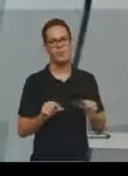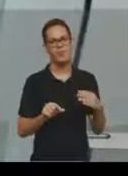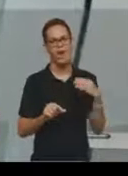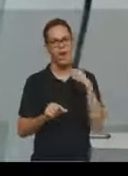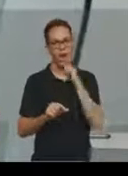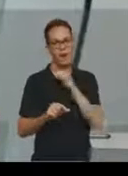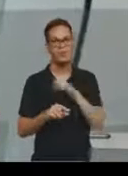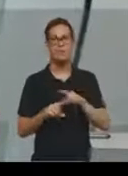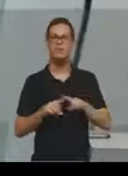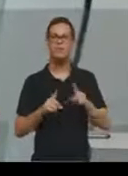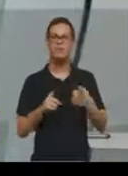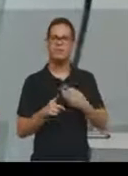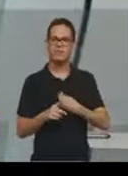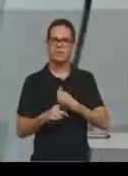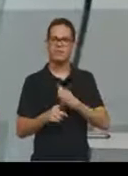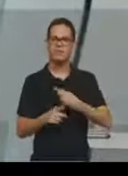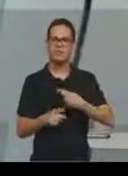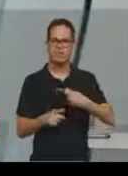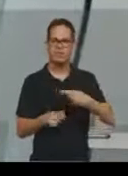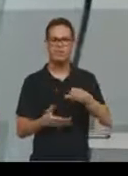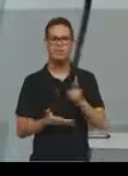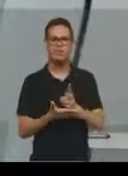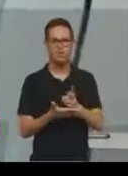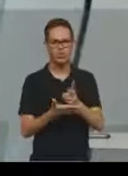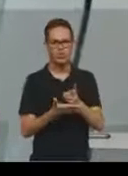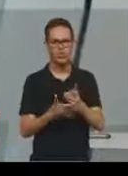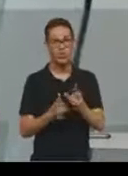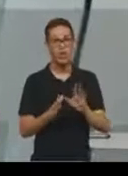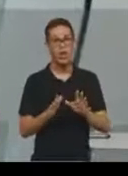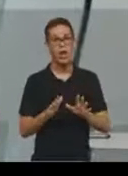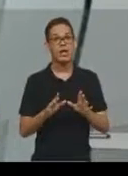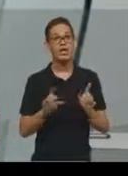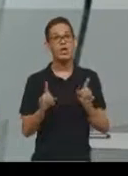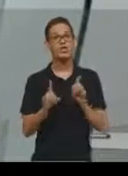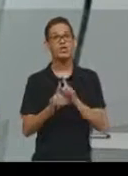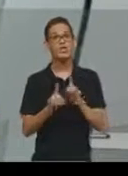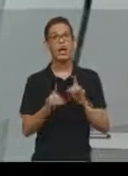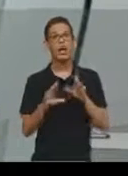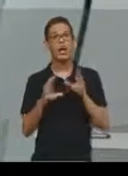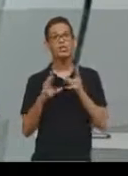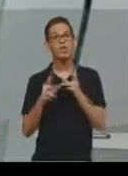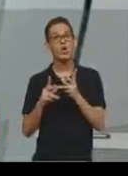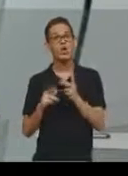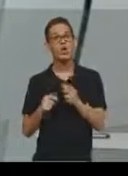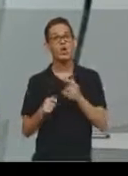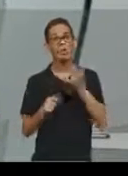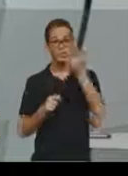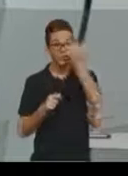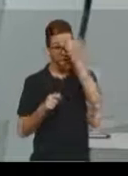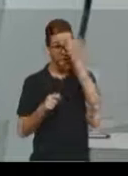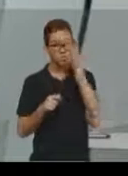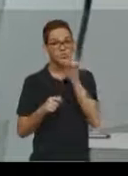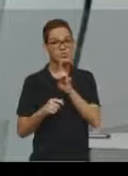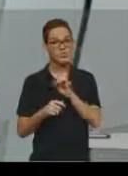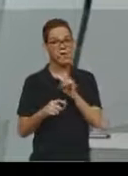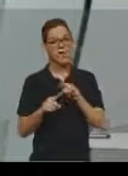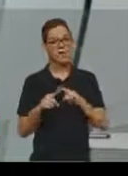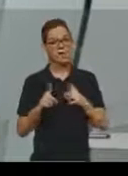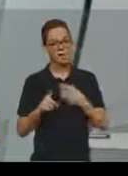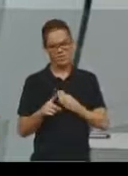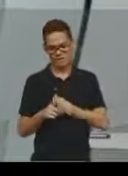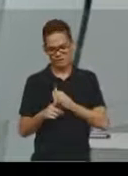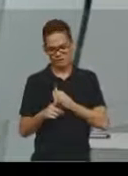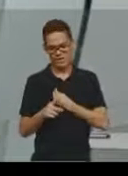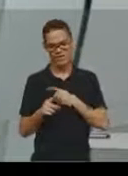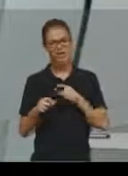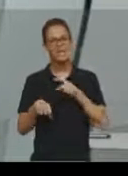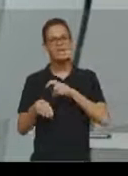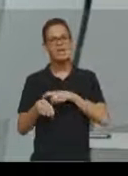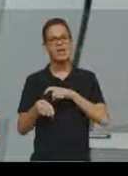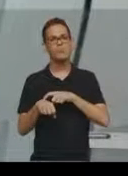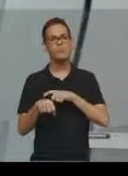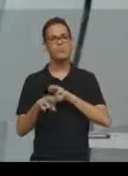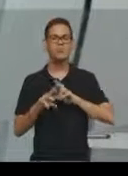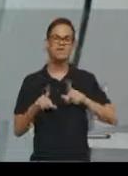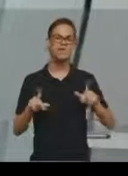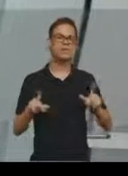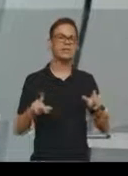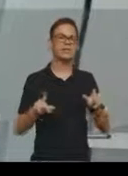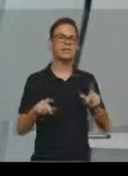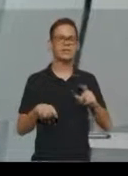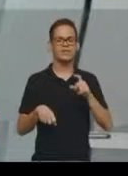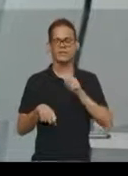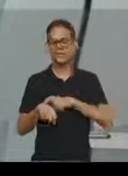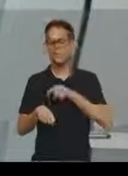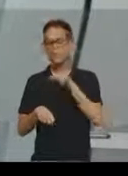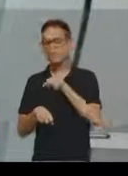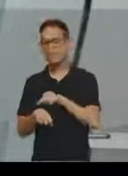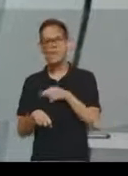conseguir sobreviver sim, não vão se decompor com mais facilidade, tá? E os exemplos, nós temos aí, igual eu falei na aula,